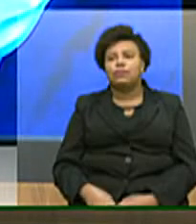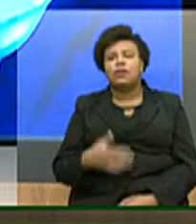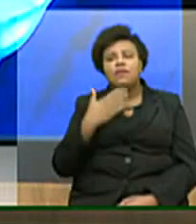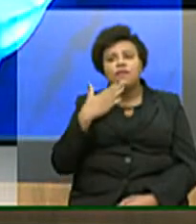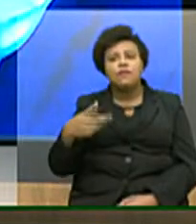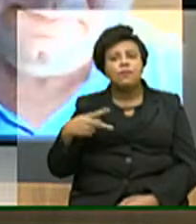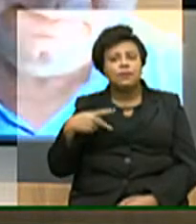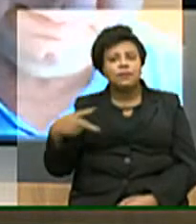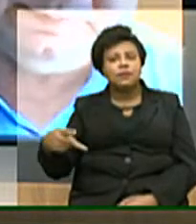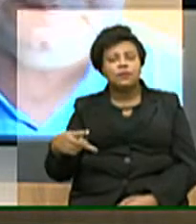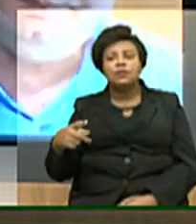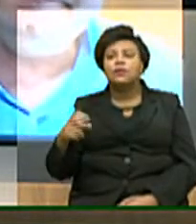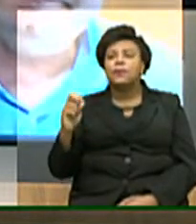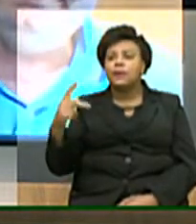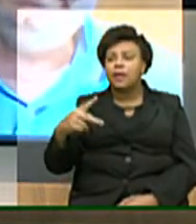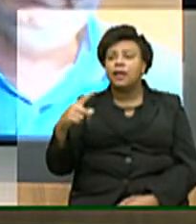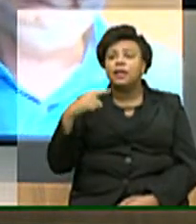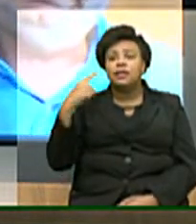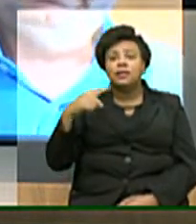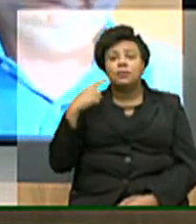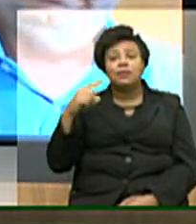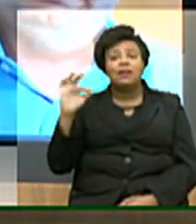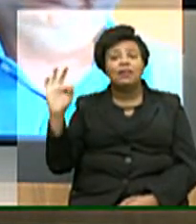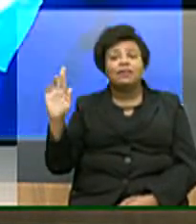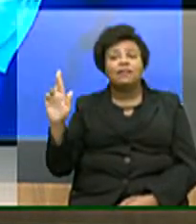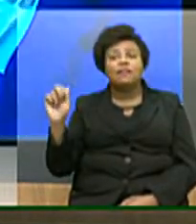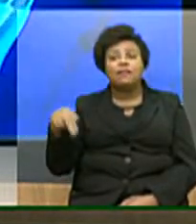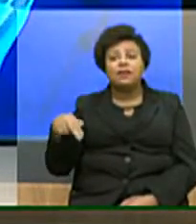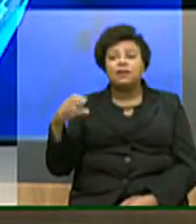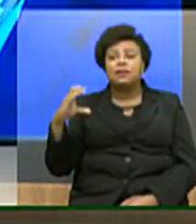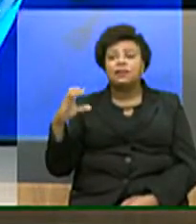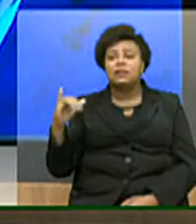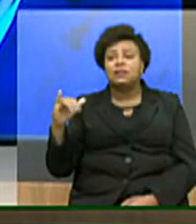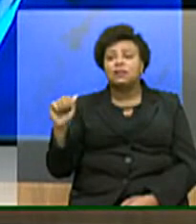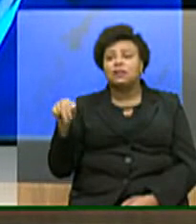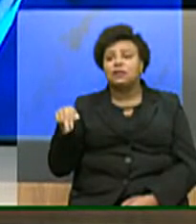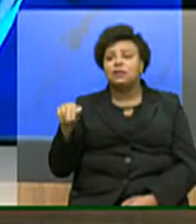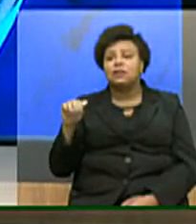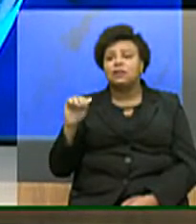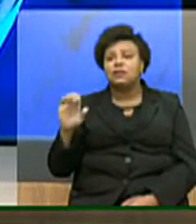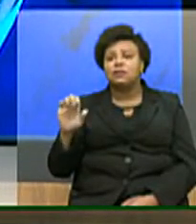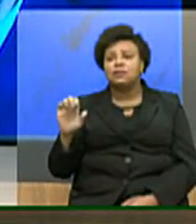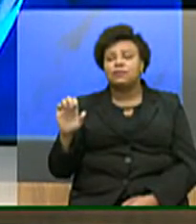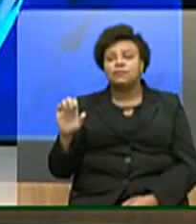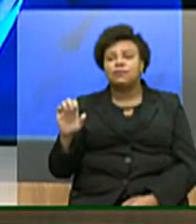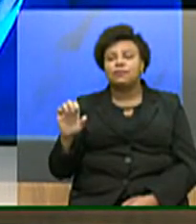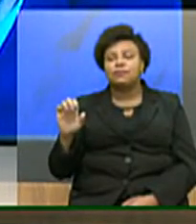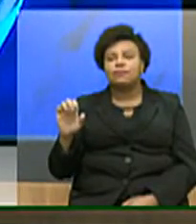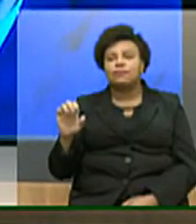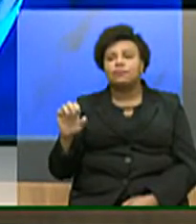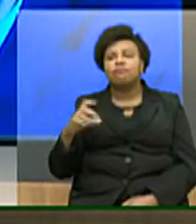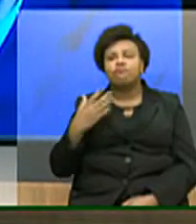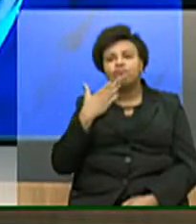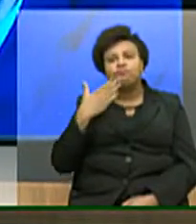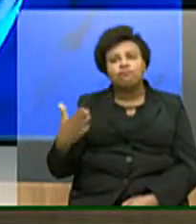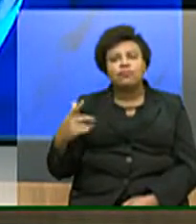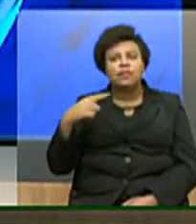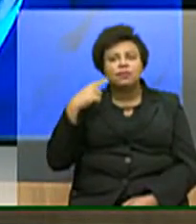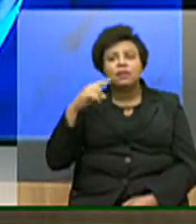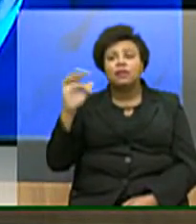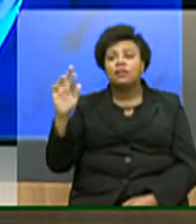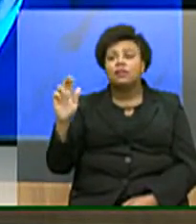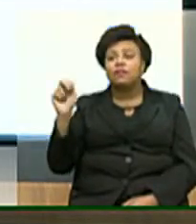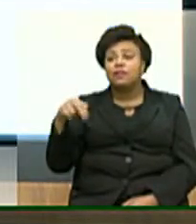Favorável, senhor presidente. Ok, deputado da Franciane Baia. Favorável, presidente. Deputada